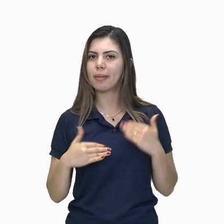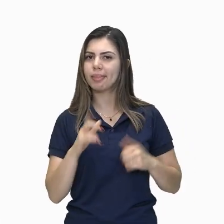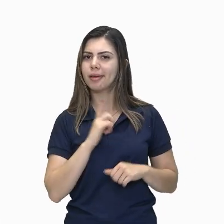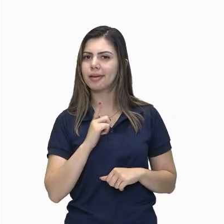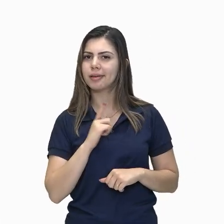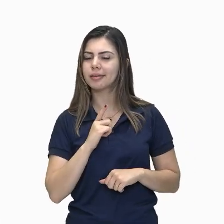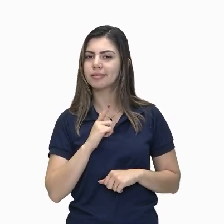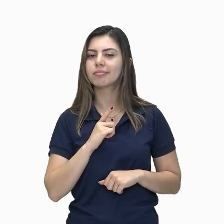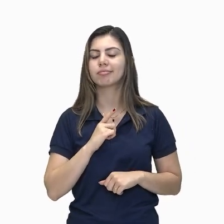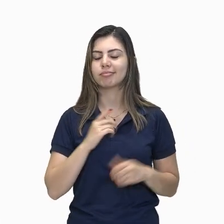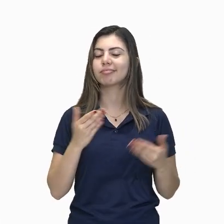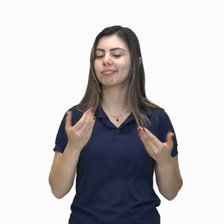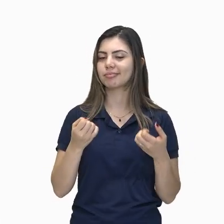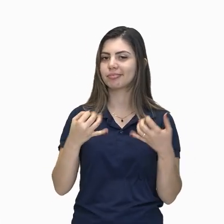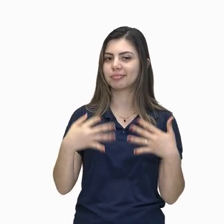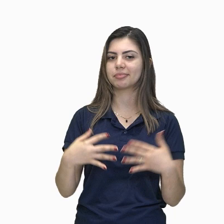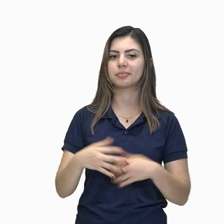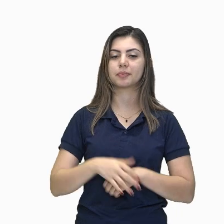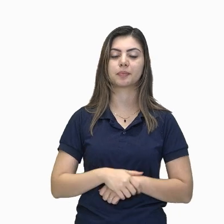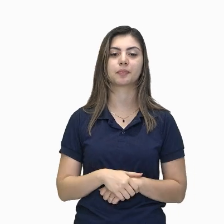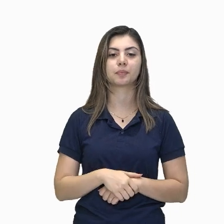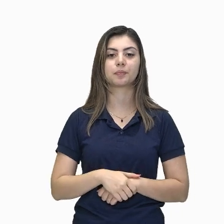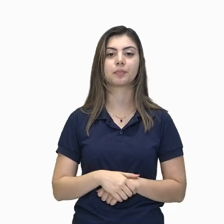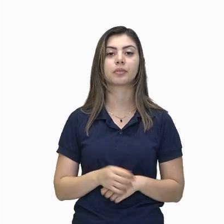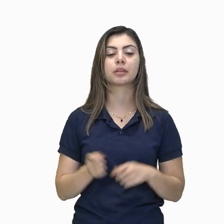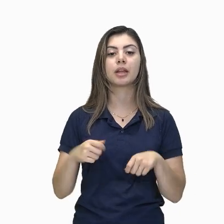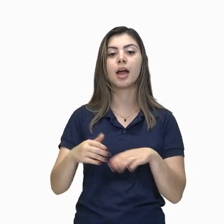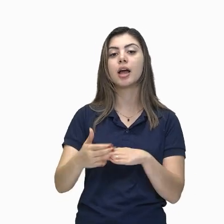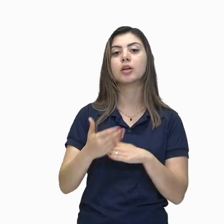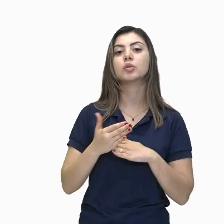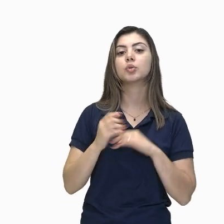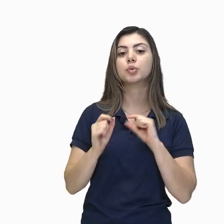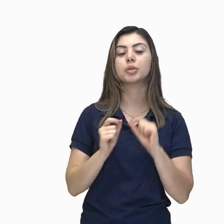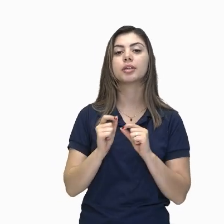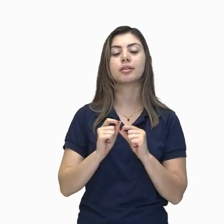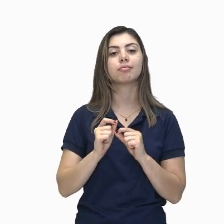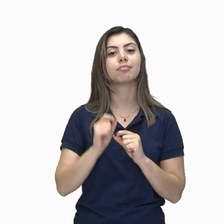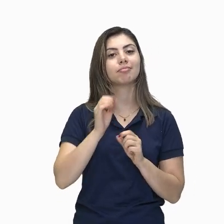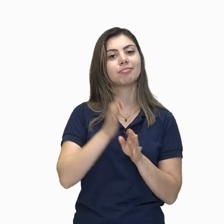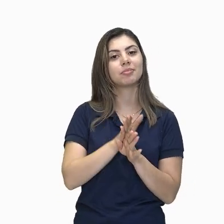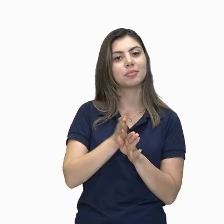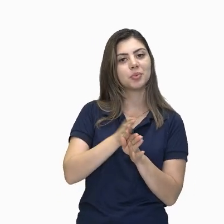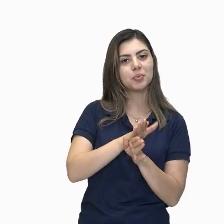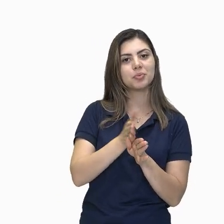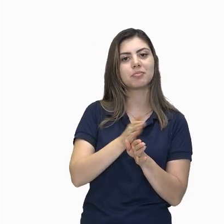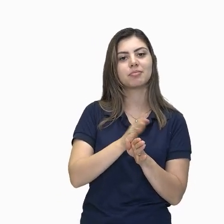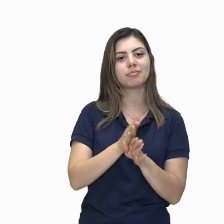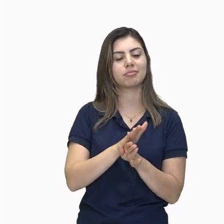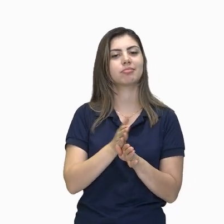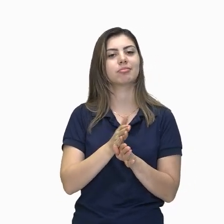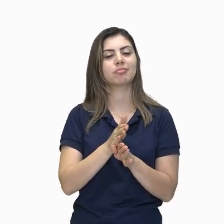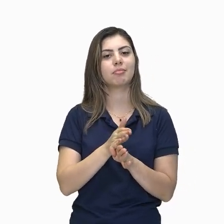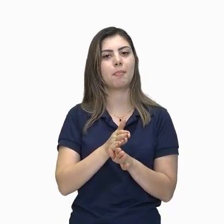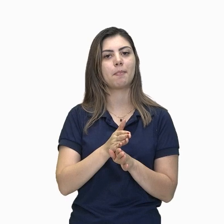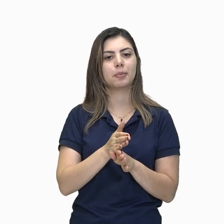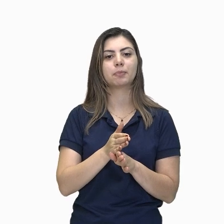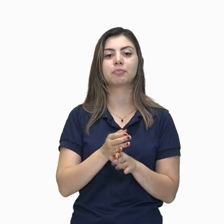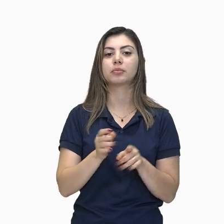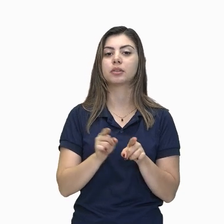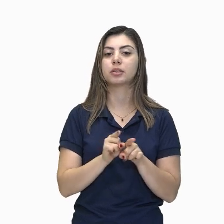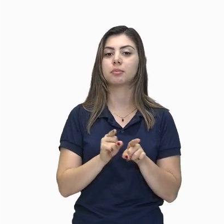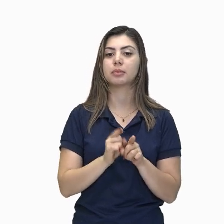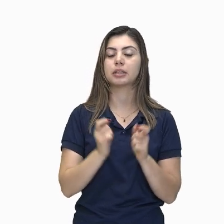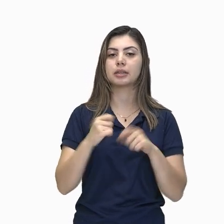né, para a nossa saúde. Ó, um deles é o quê? Melhora o quê? Principalmente, né, é o equilíbrio,